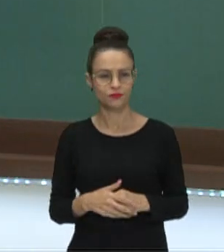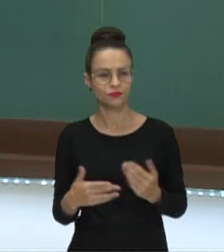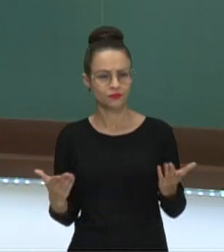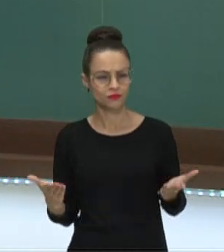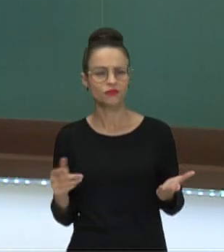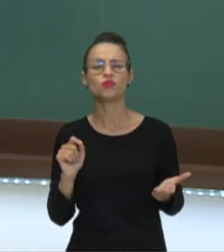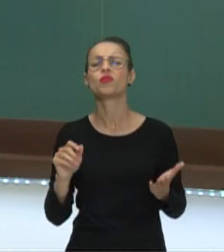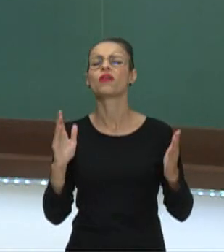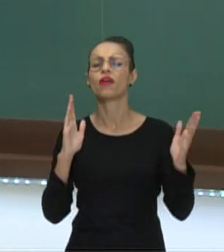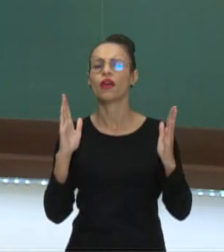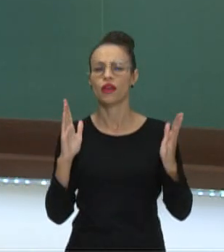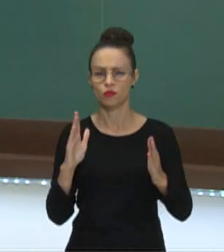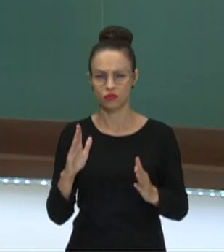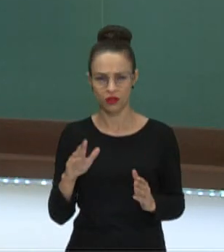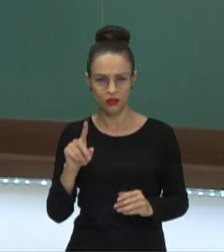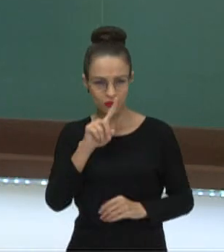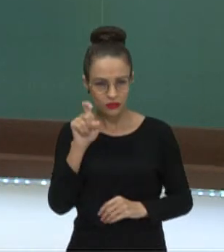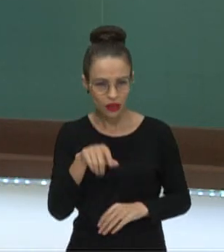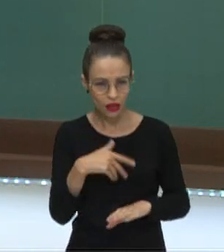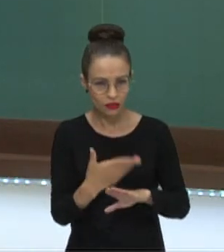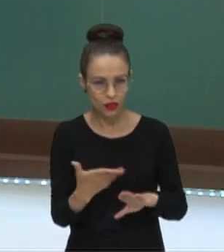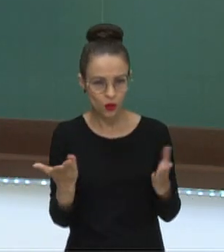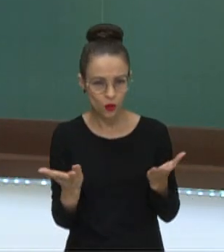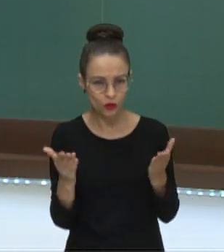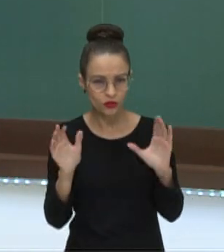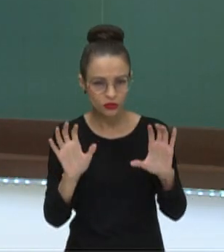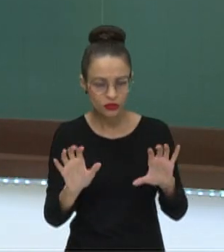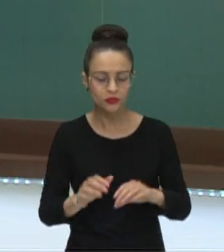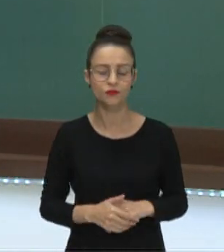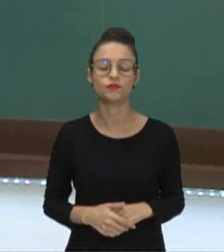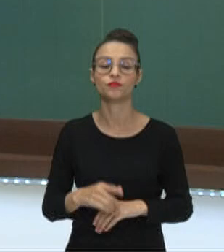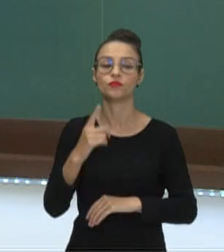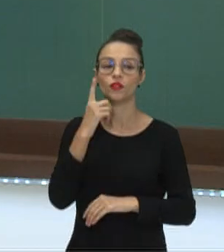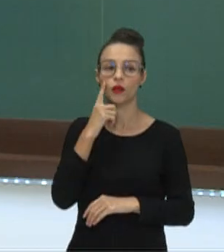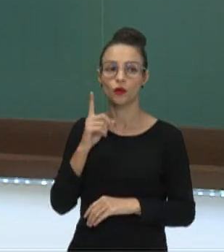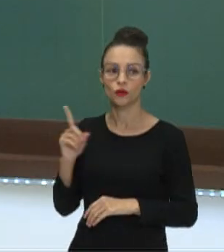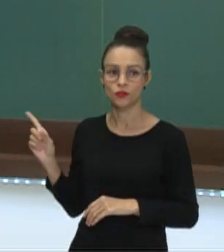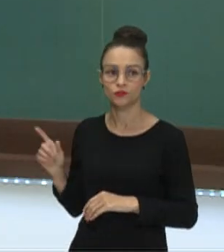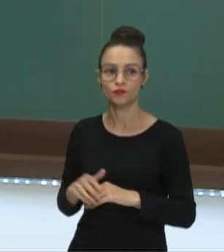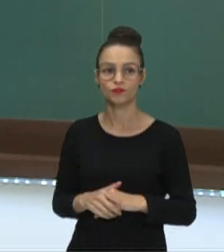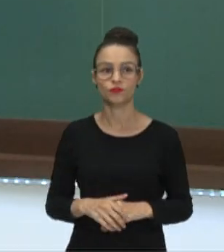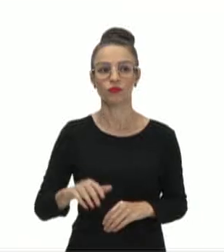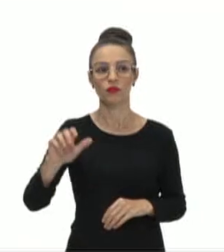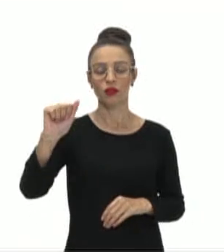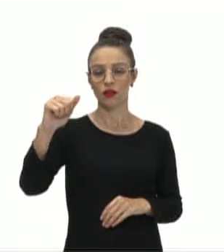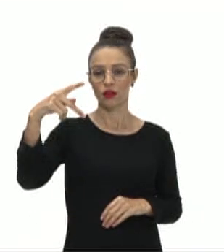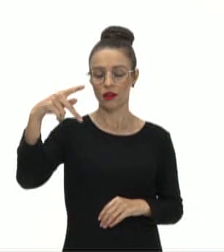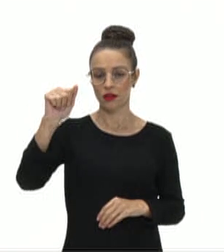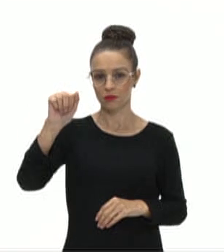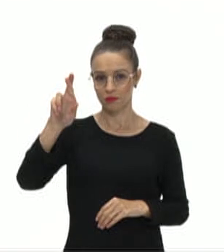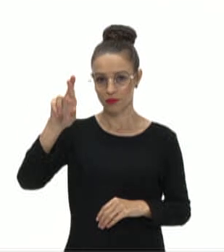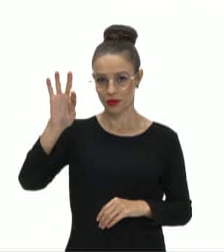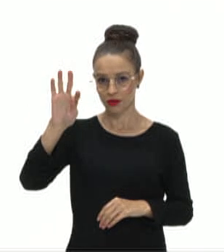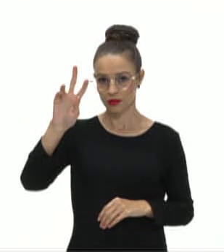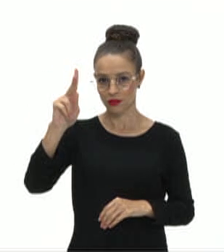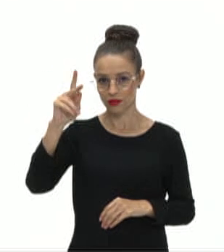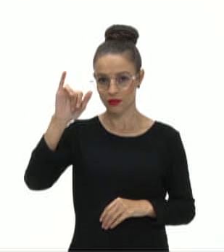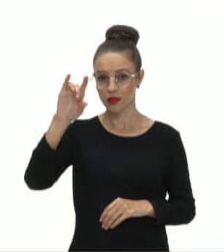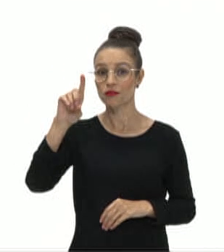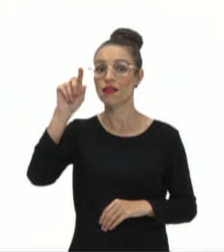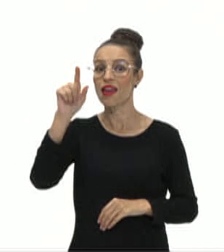época é essa? Será que ainda vivemos isso? Então, olha lá. O apartheid foi um regime de